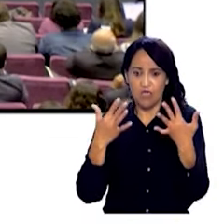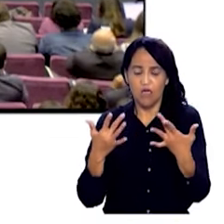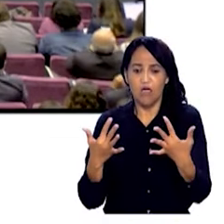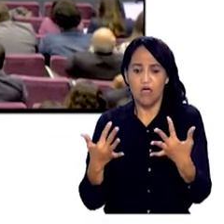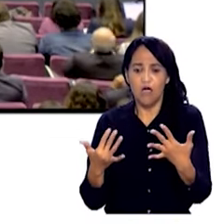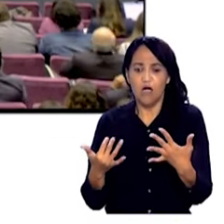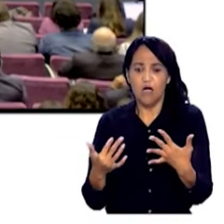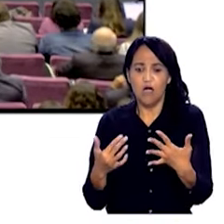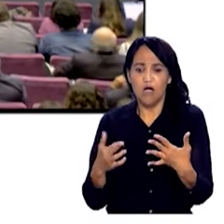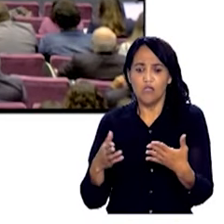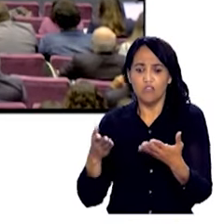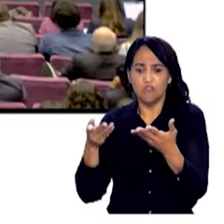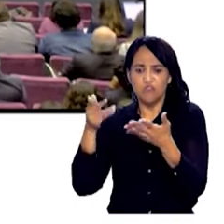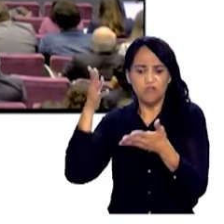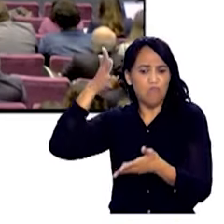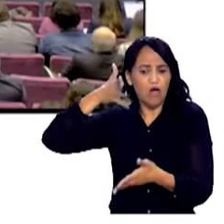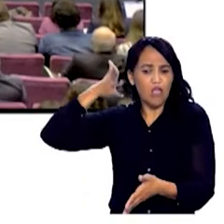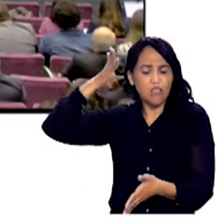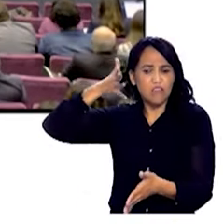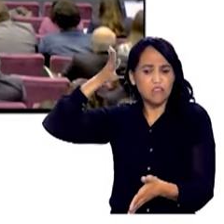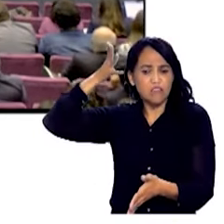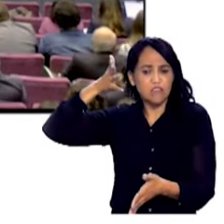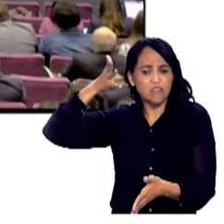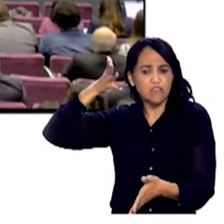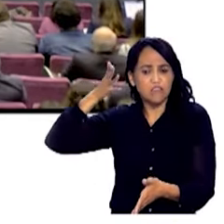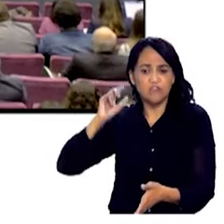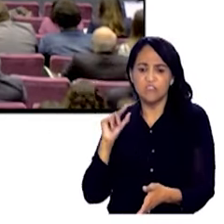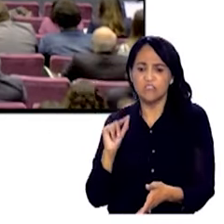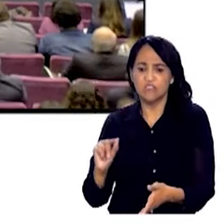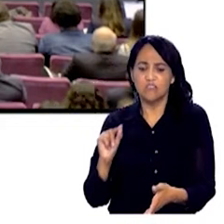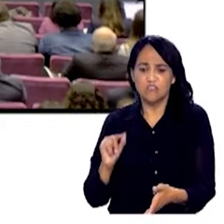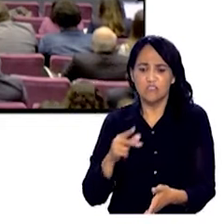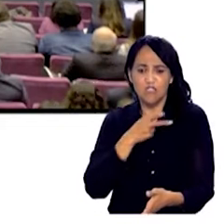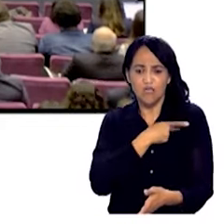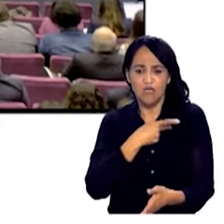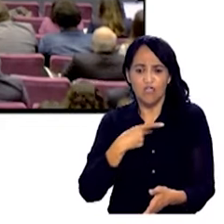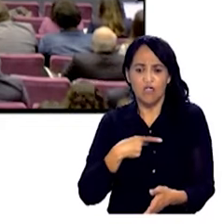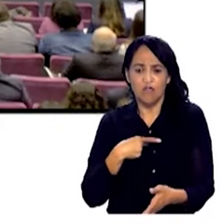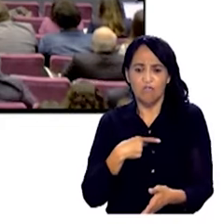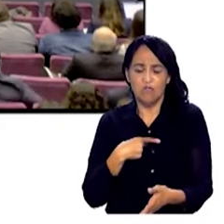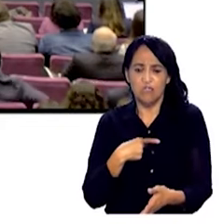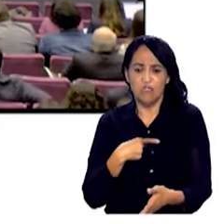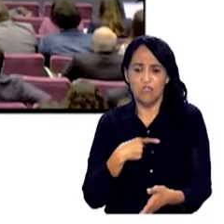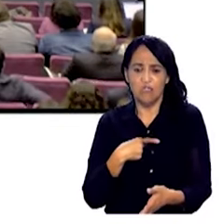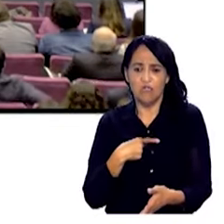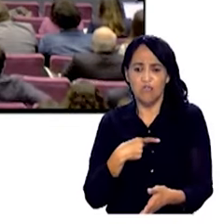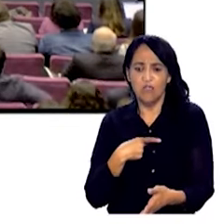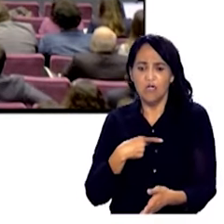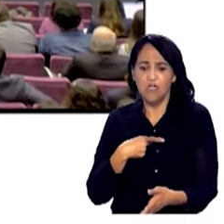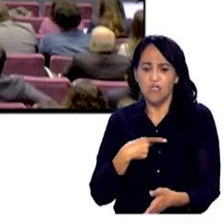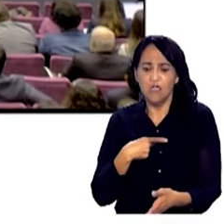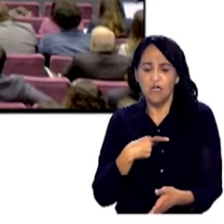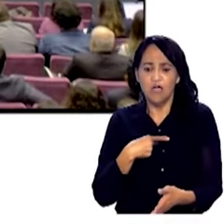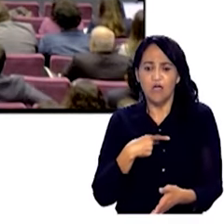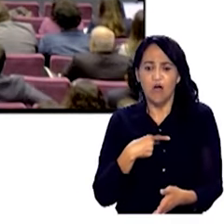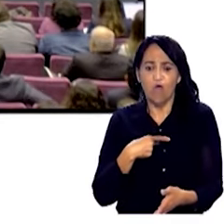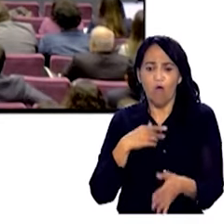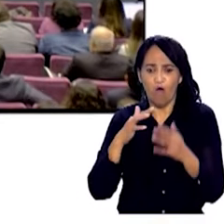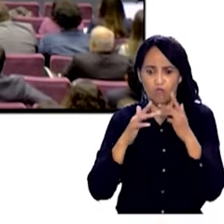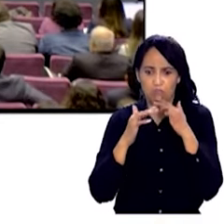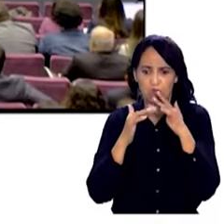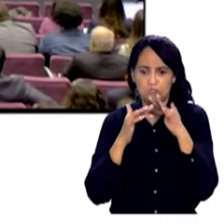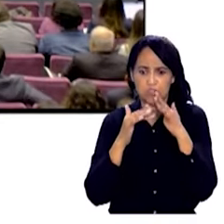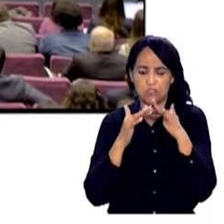recepção dos palestrantes a ponto de eh o o presidente da mesa hoje ser um presidente com o nome escocês Ah